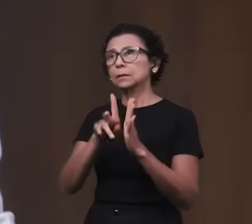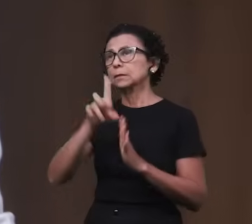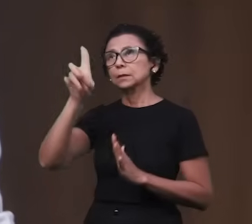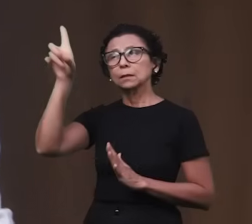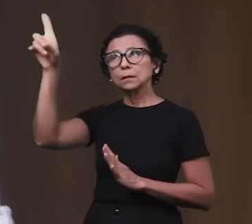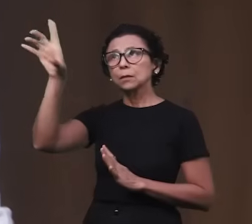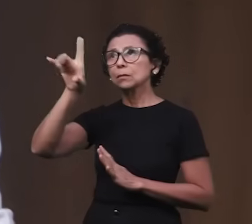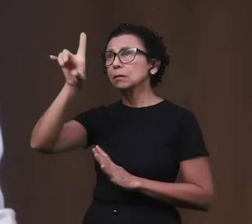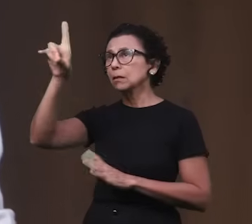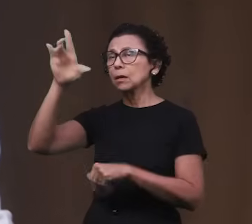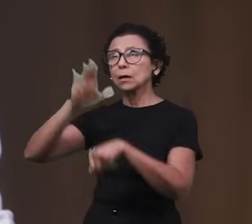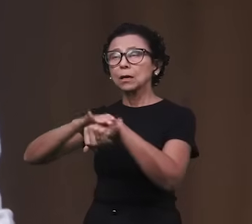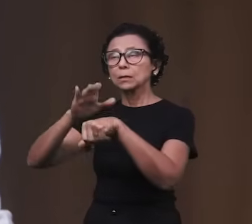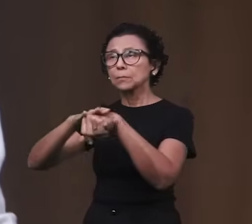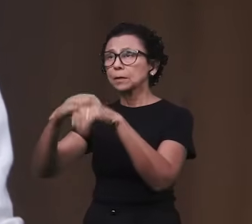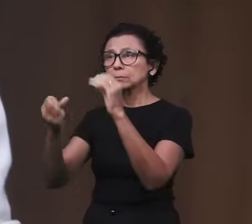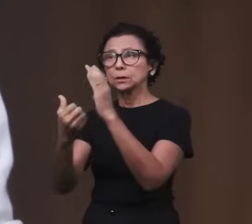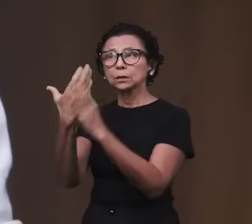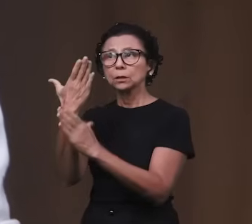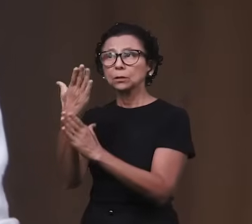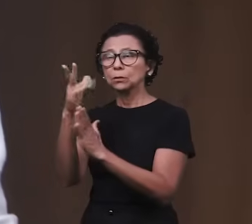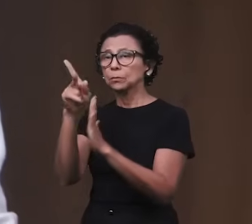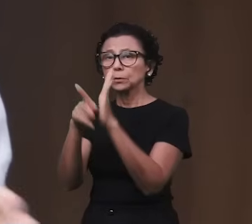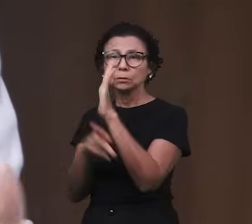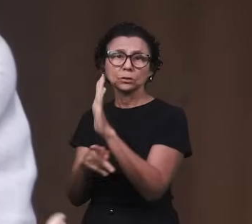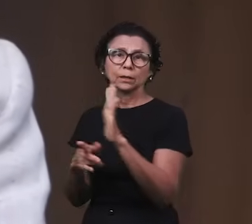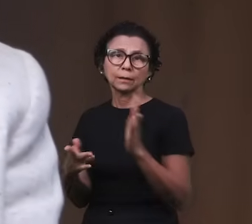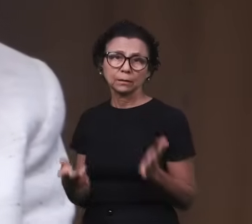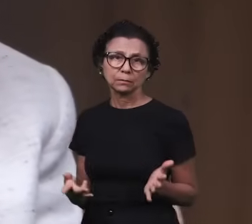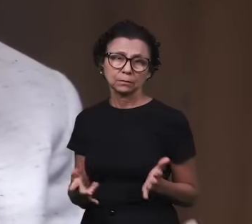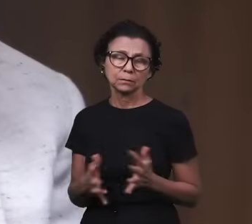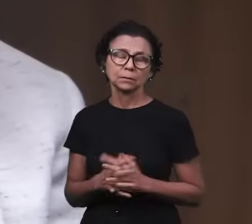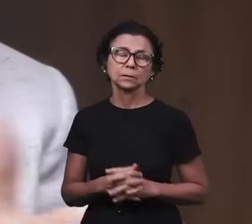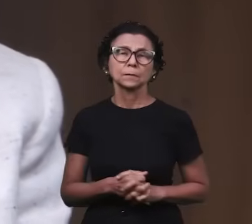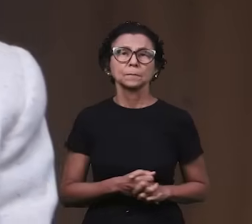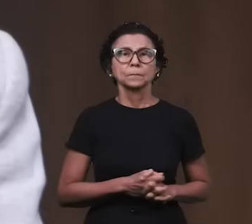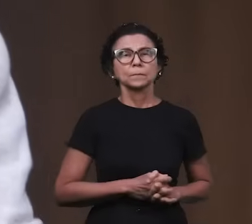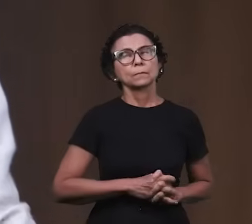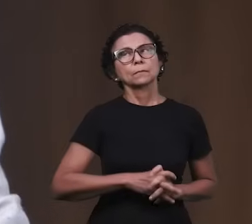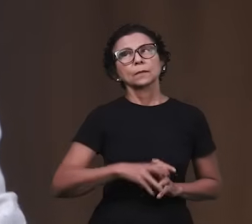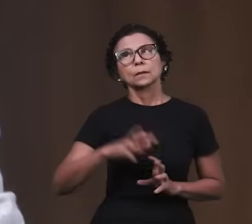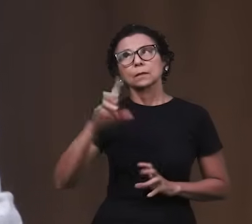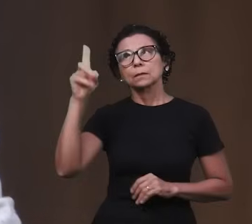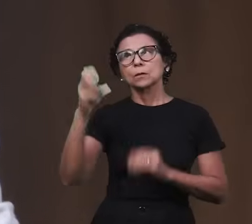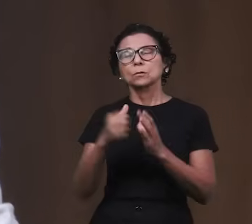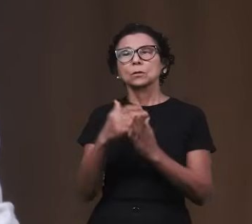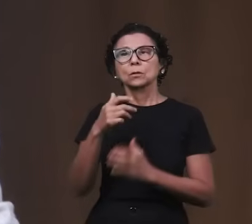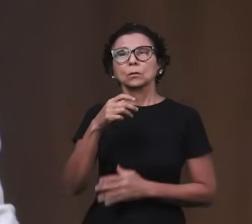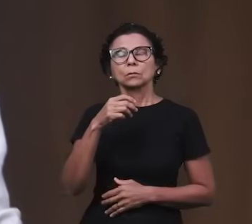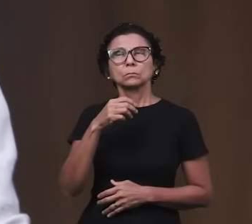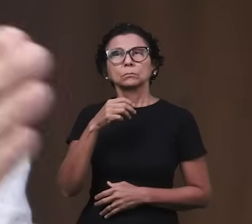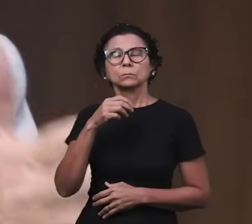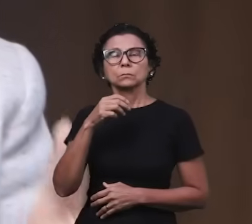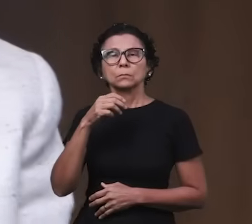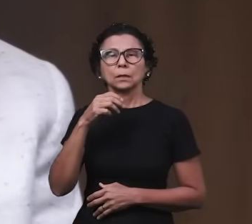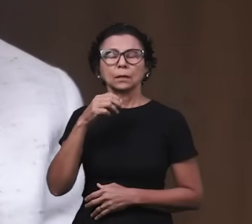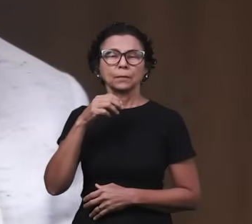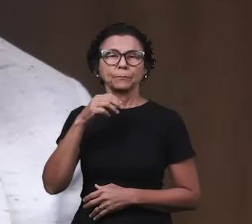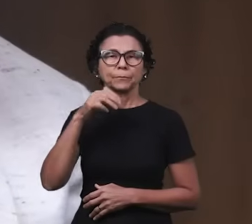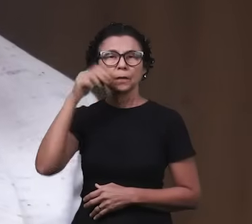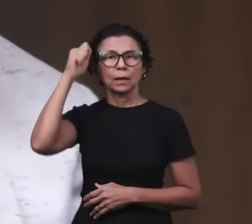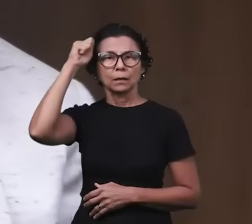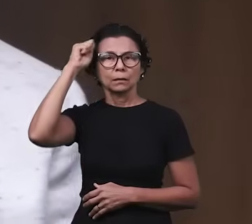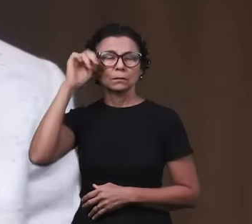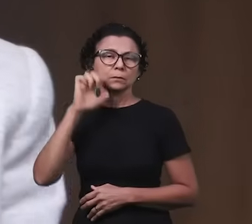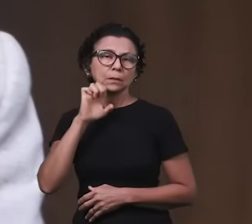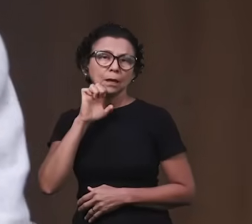eternidade. O projeto vem da eternidade. Por isso que Deus criou, né? Ali, o homem e a mulher. E outra coisa, a esposa